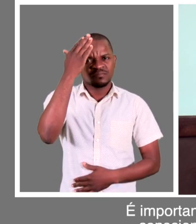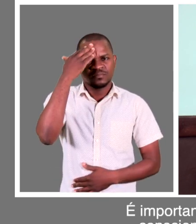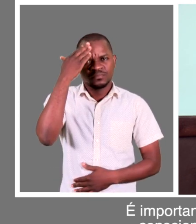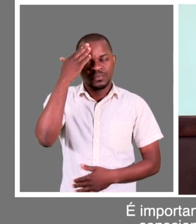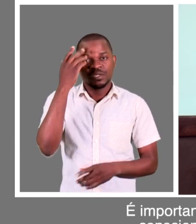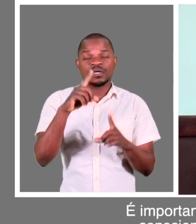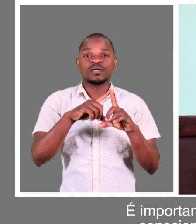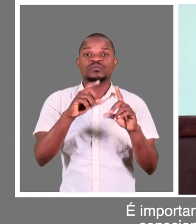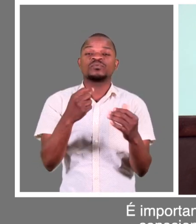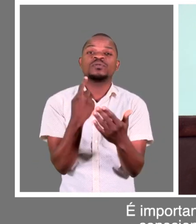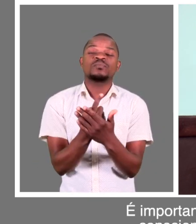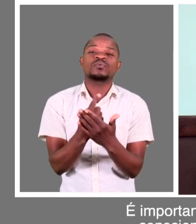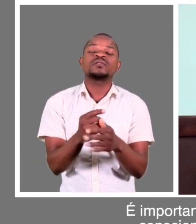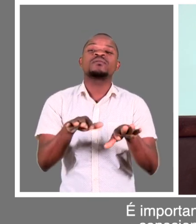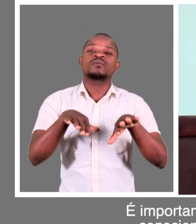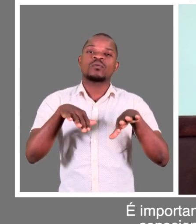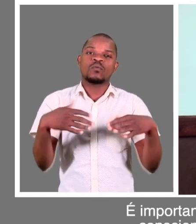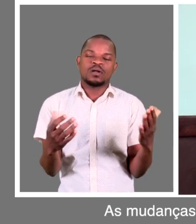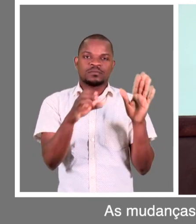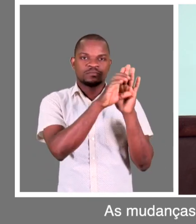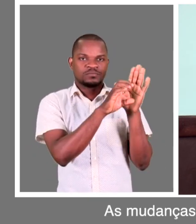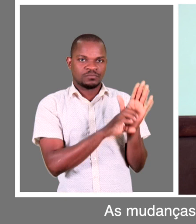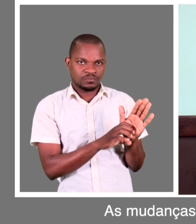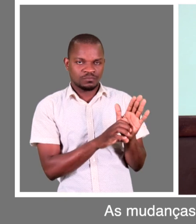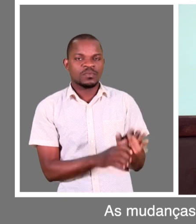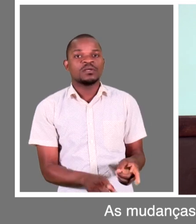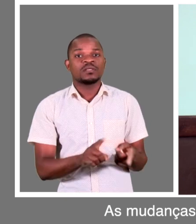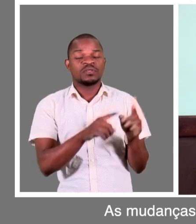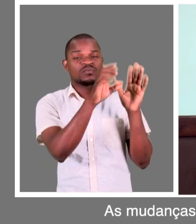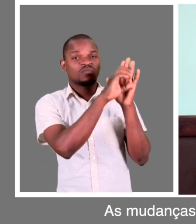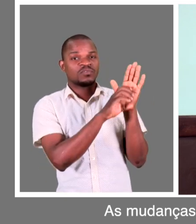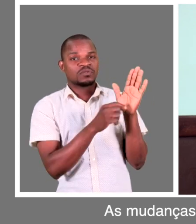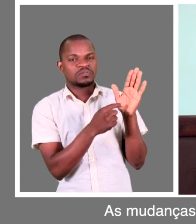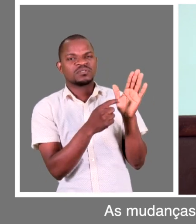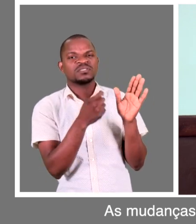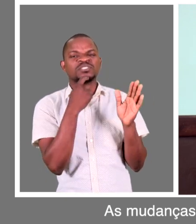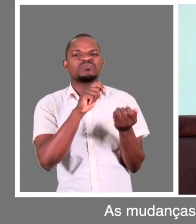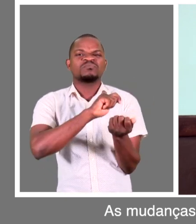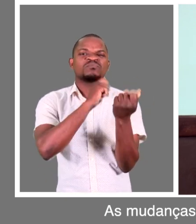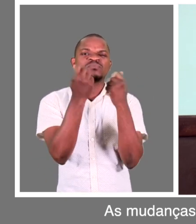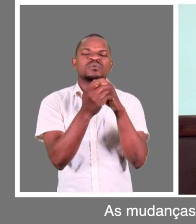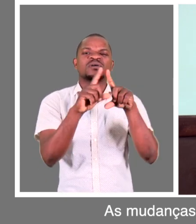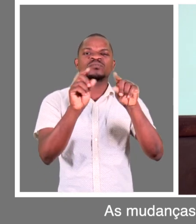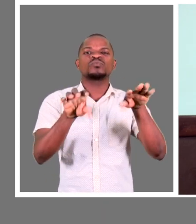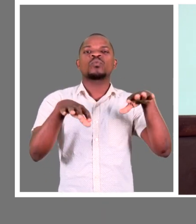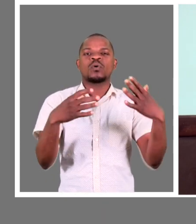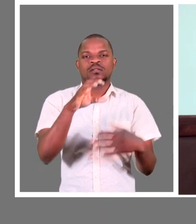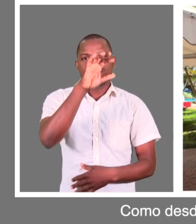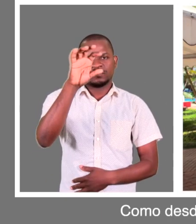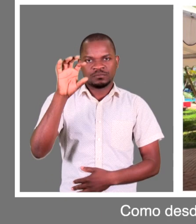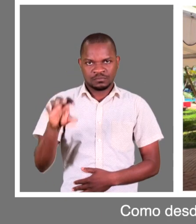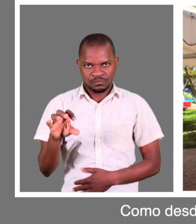conscientes sobre a importância da convenção, as mudanças que a convenção exige em cada